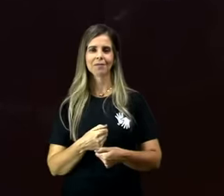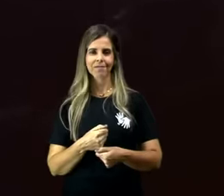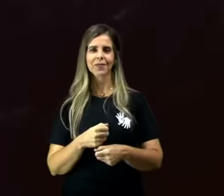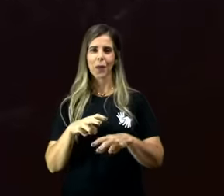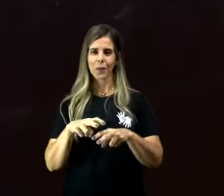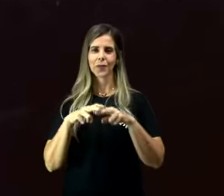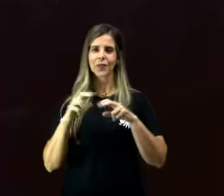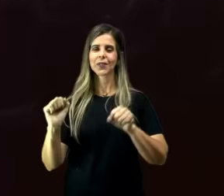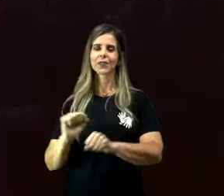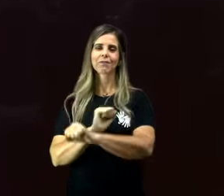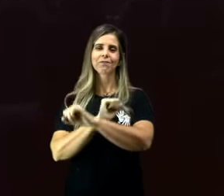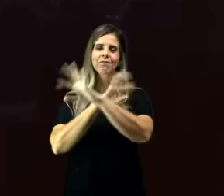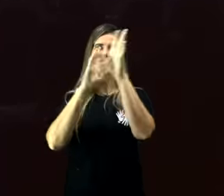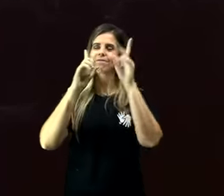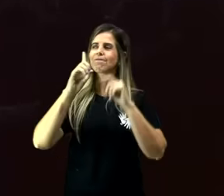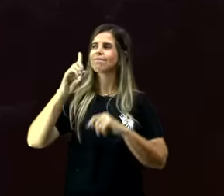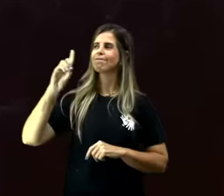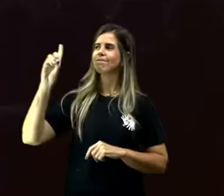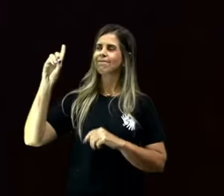barulho aí, faz alguma coisa.